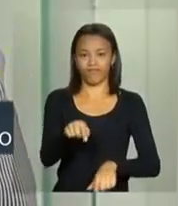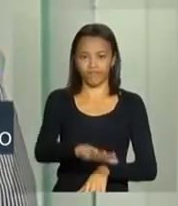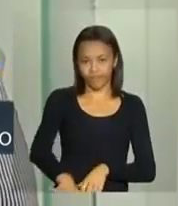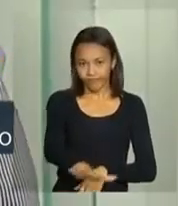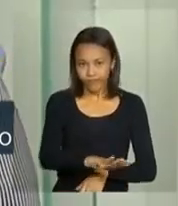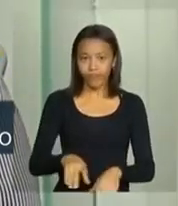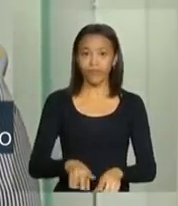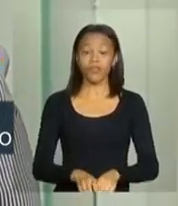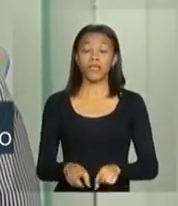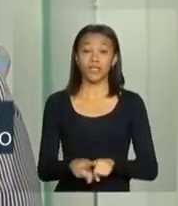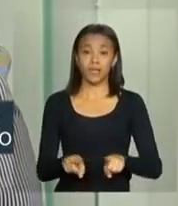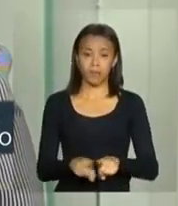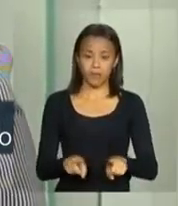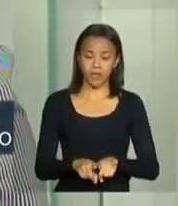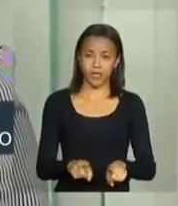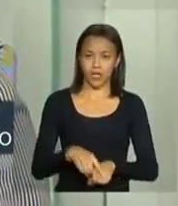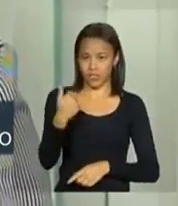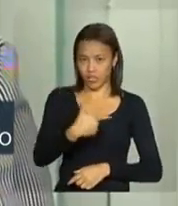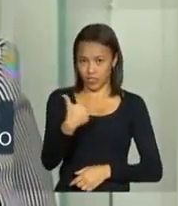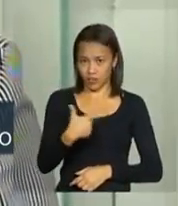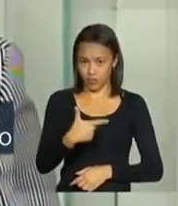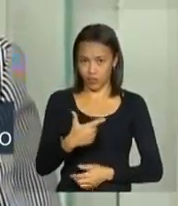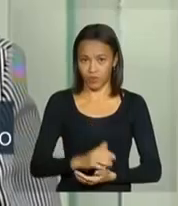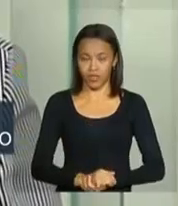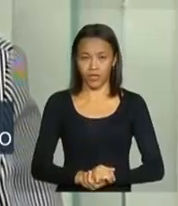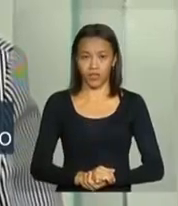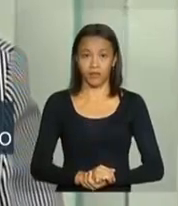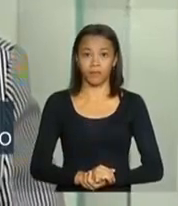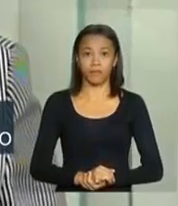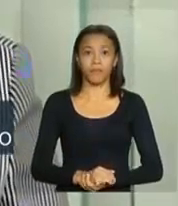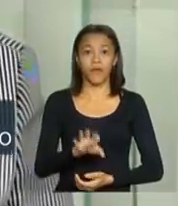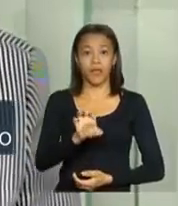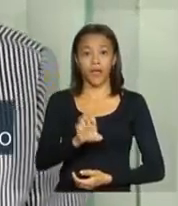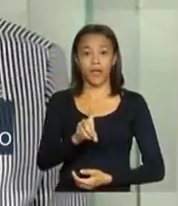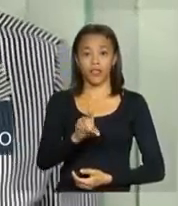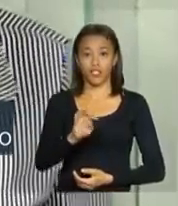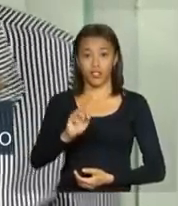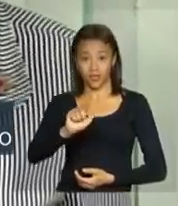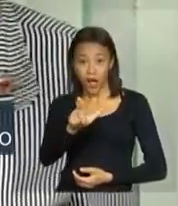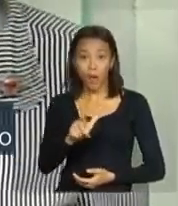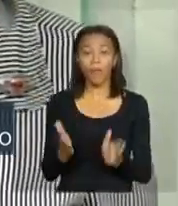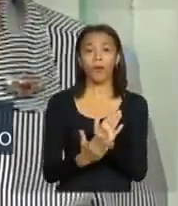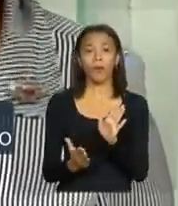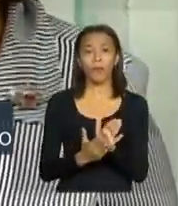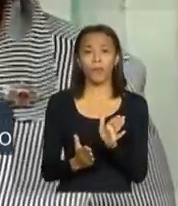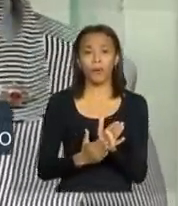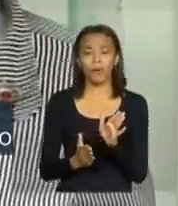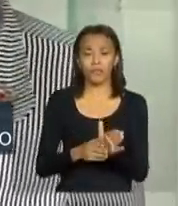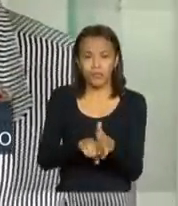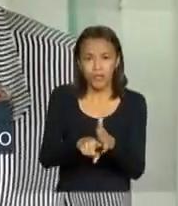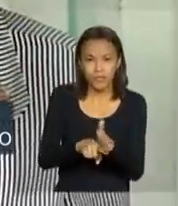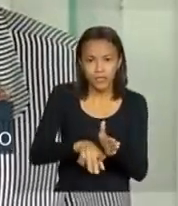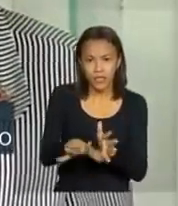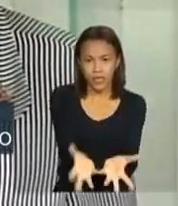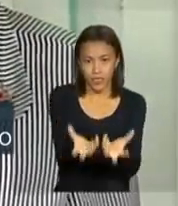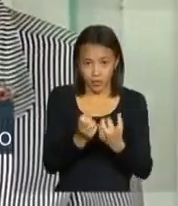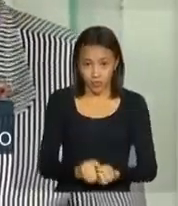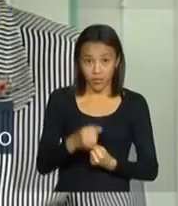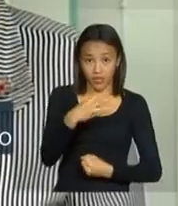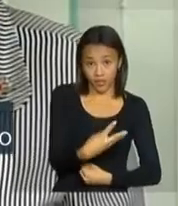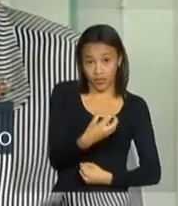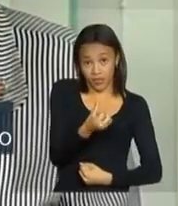Impactos da segunda chamada de política em 2008. Propostas de pesquisas recebidas,